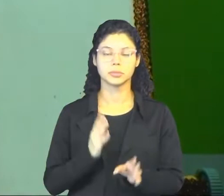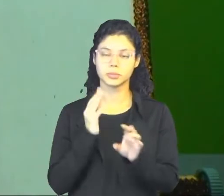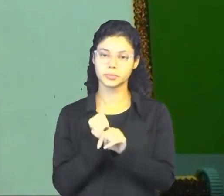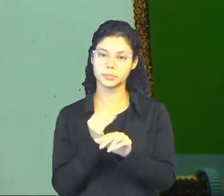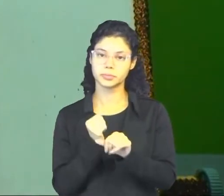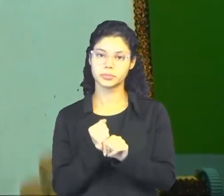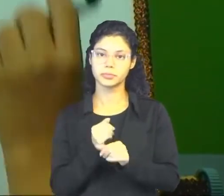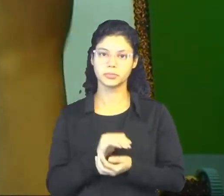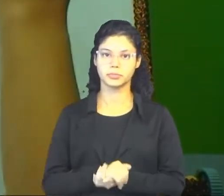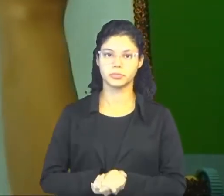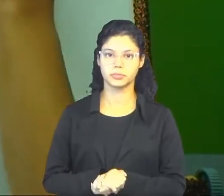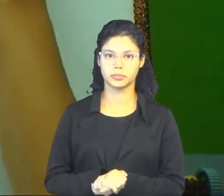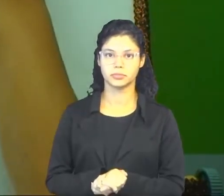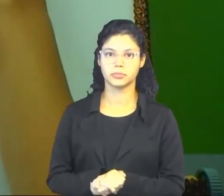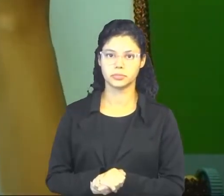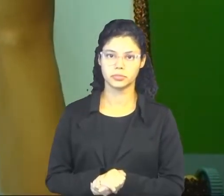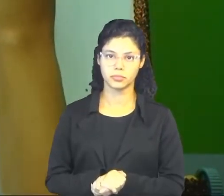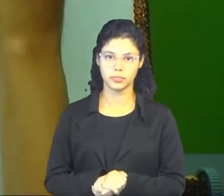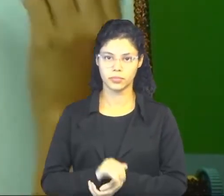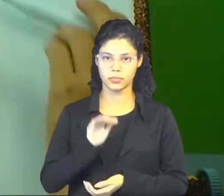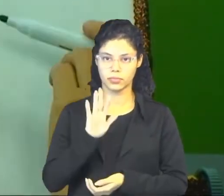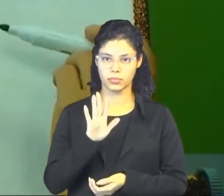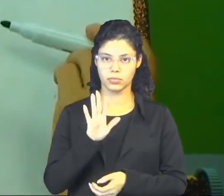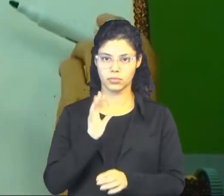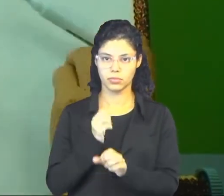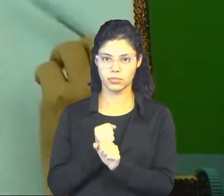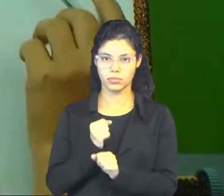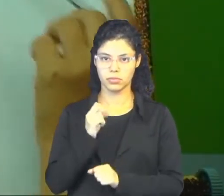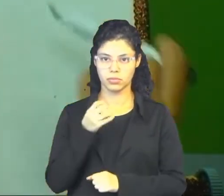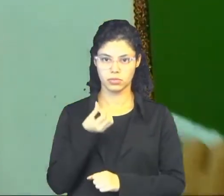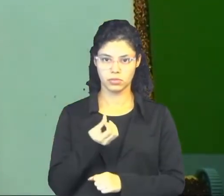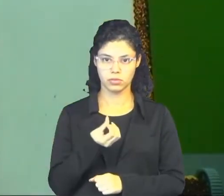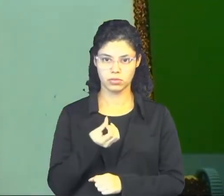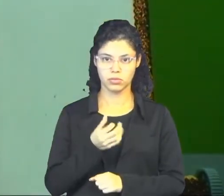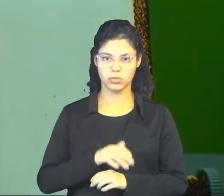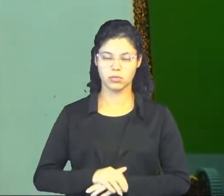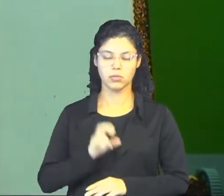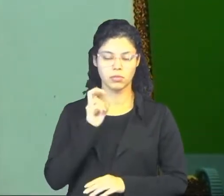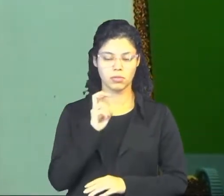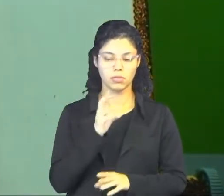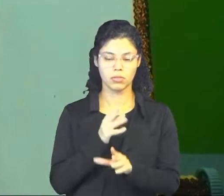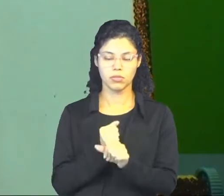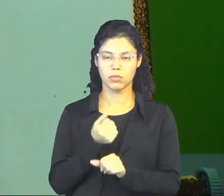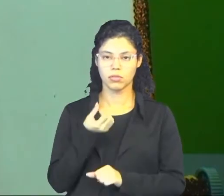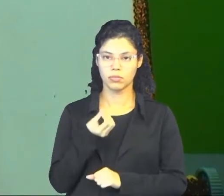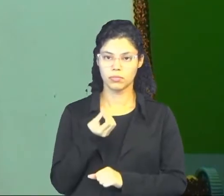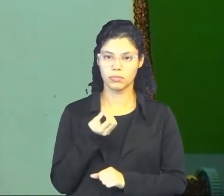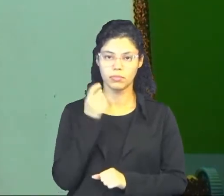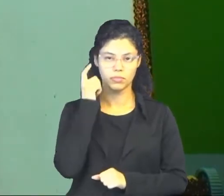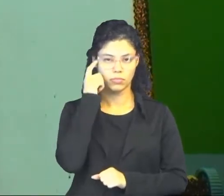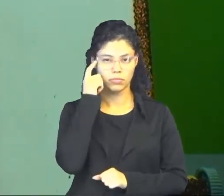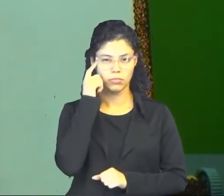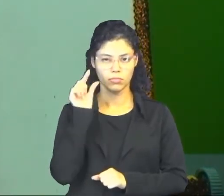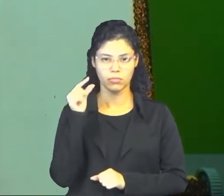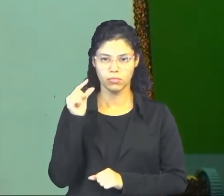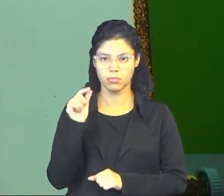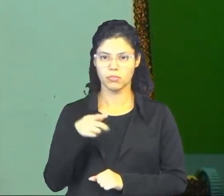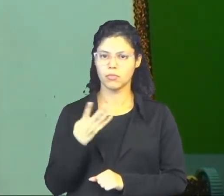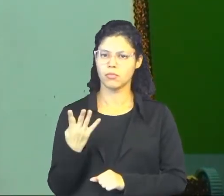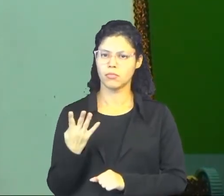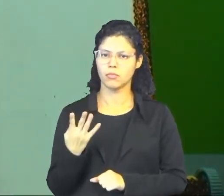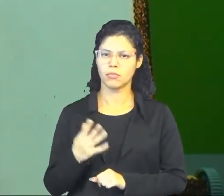adição. Eu calculo 5 mais 6. Pensa aí, 5 mais 6. A pensar um pouquinho como é que